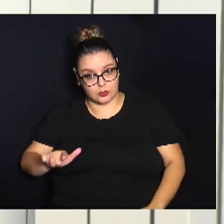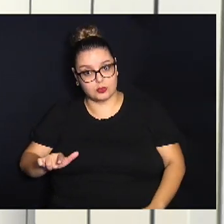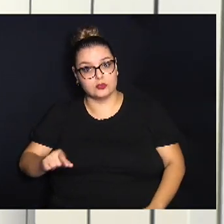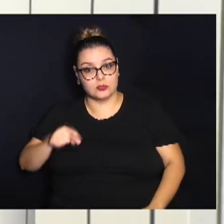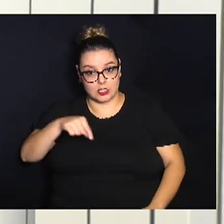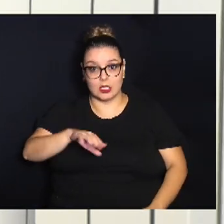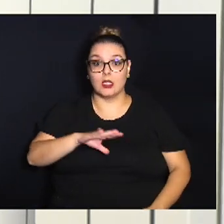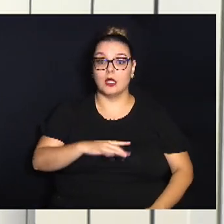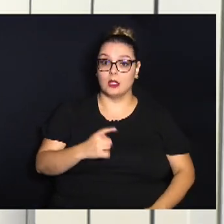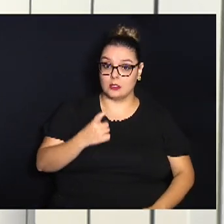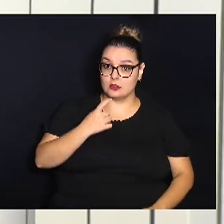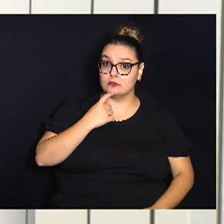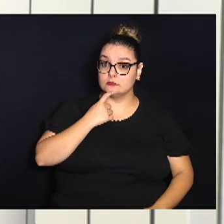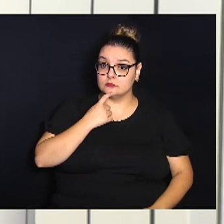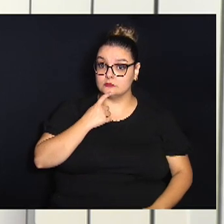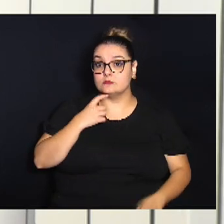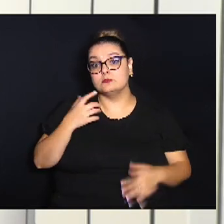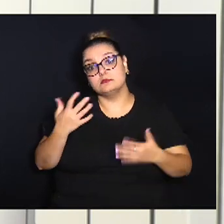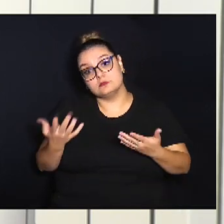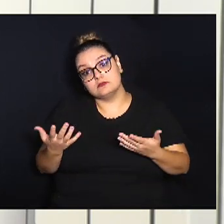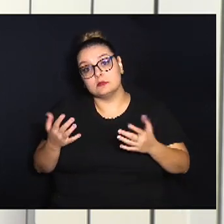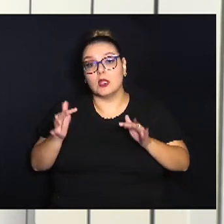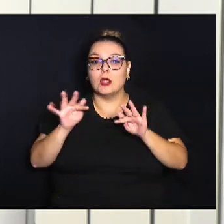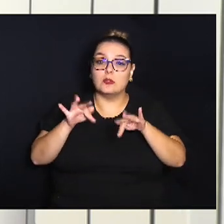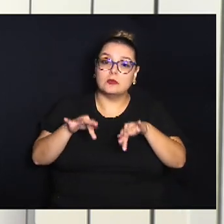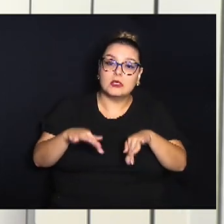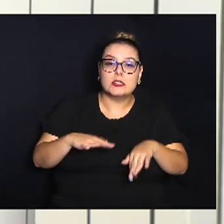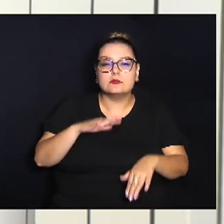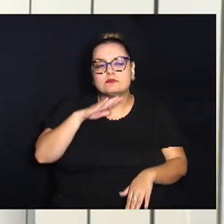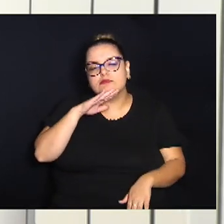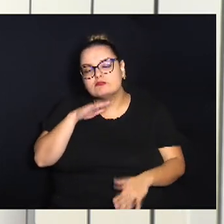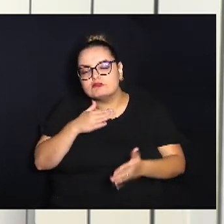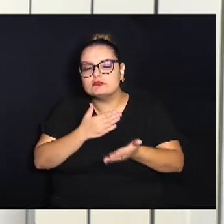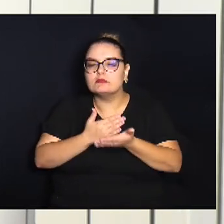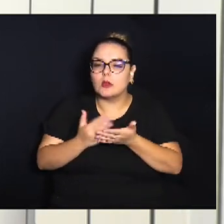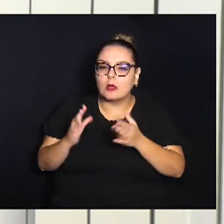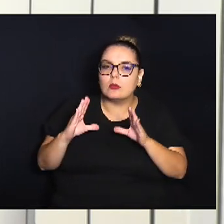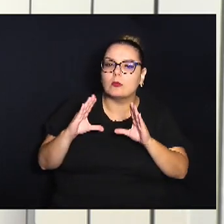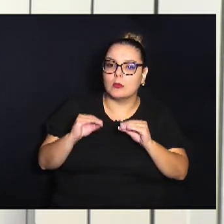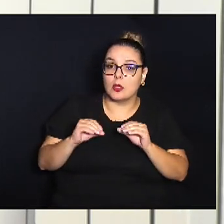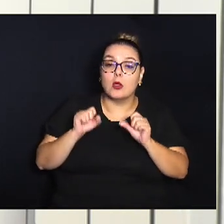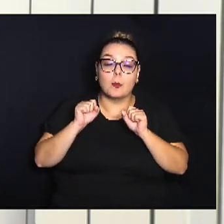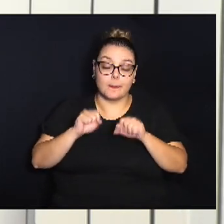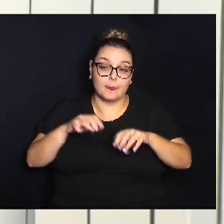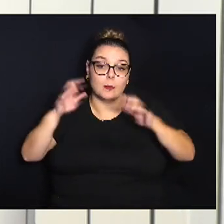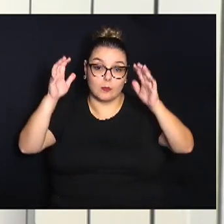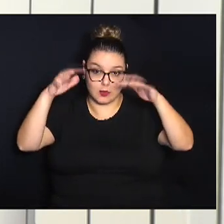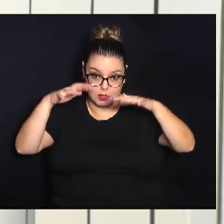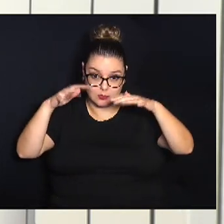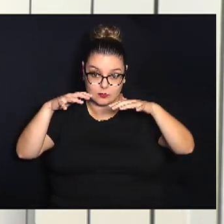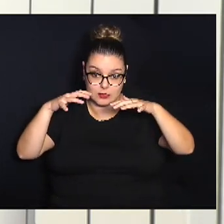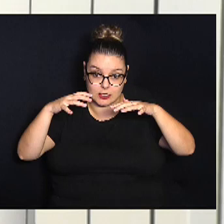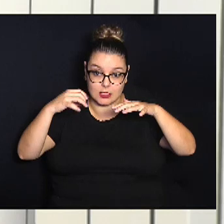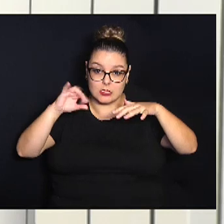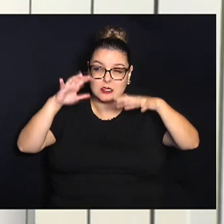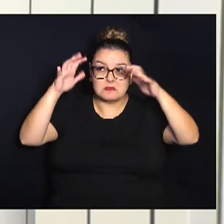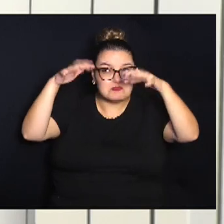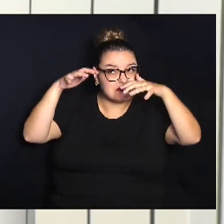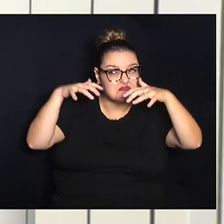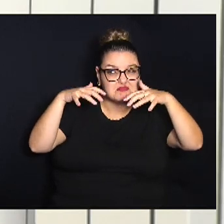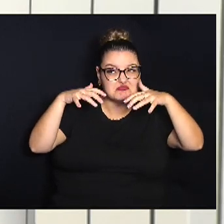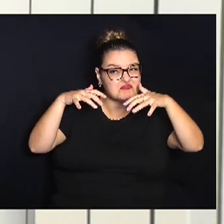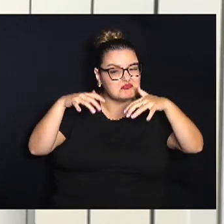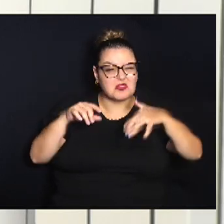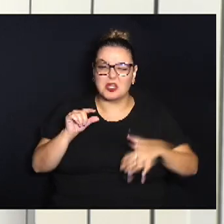na cidade e com isso, no fim da tarde, início da noite, pode chover. Se cair, não deve ser